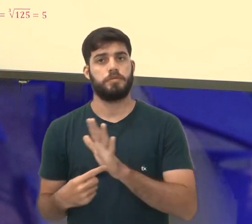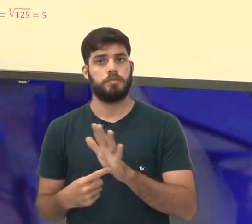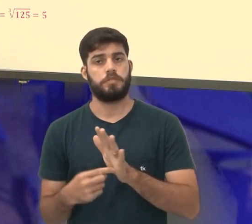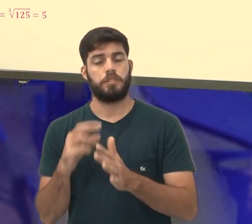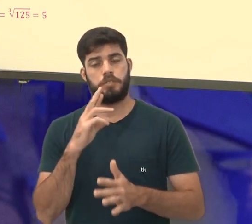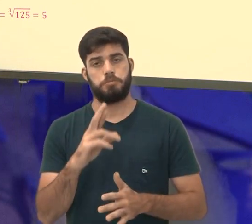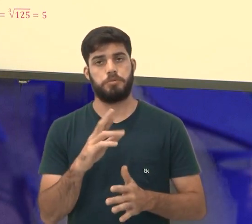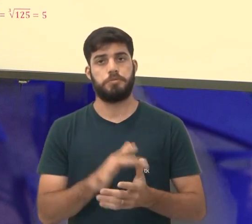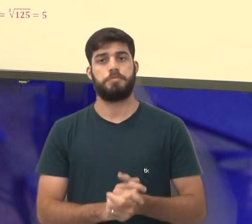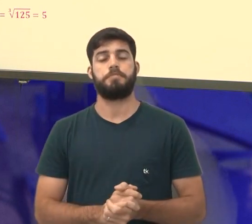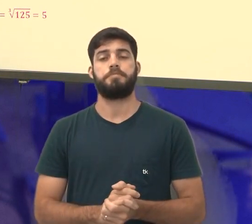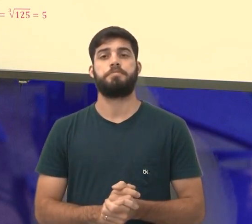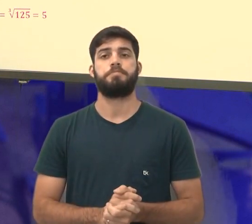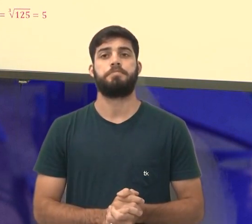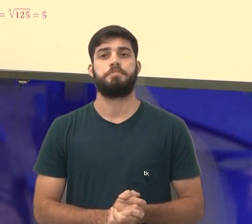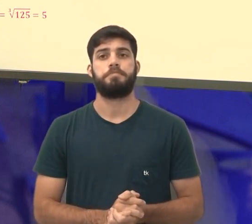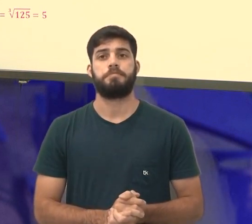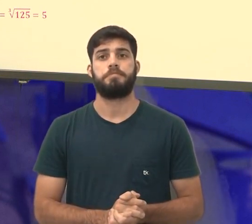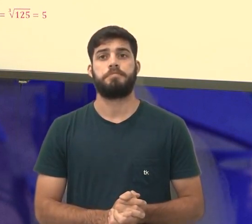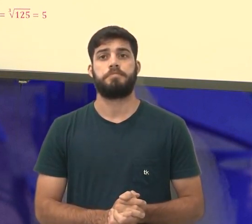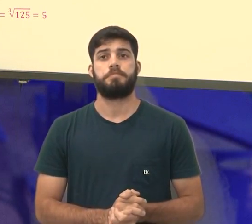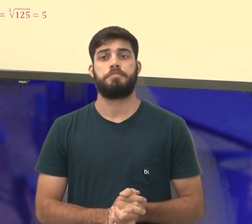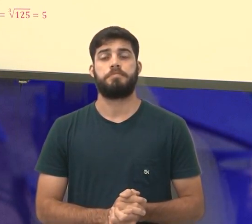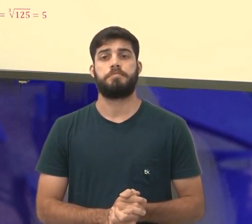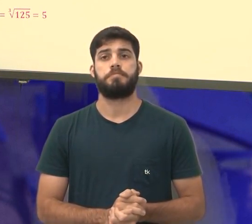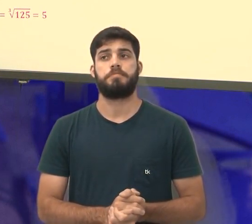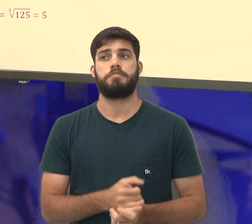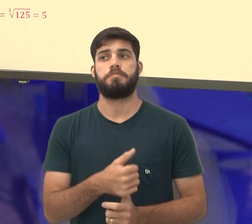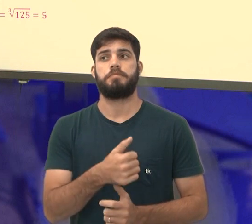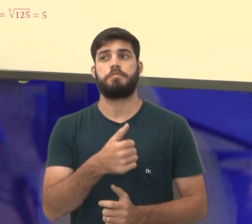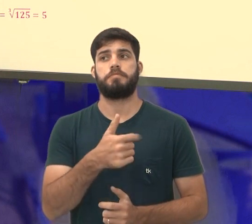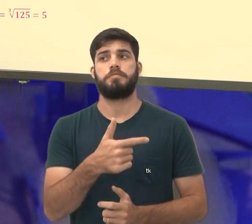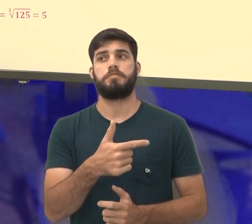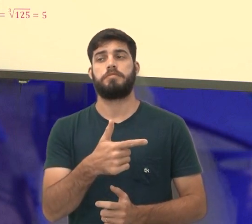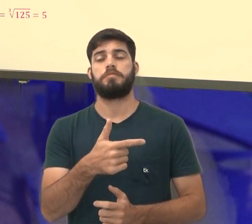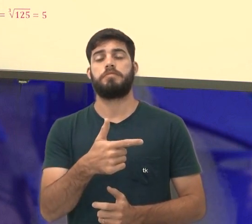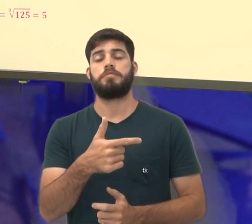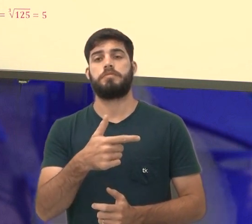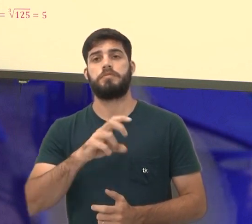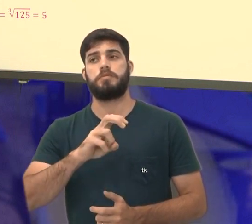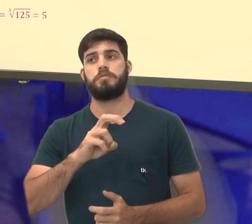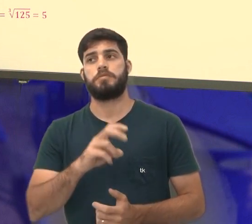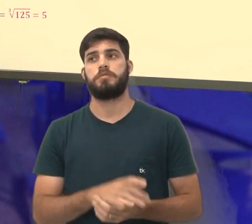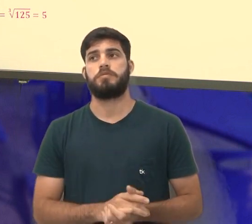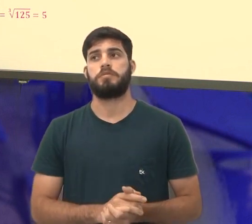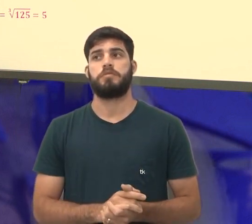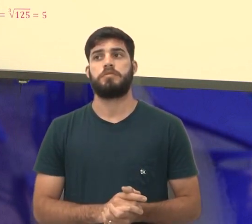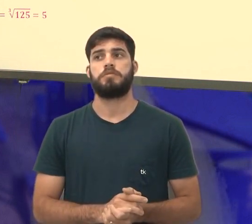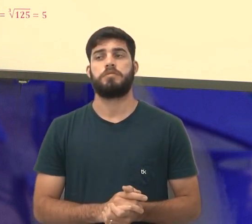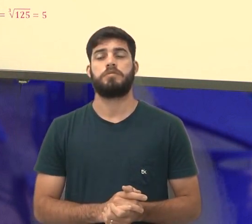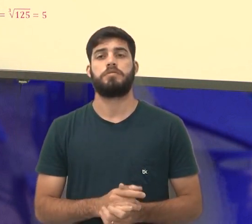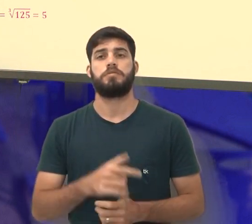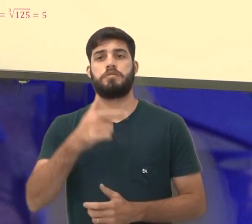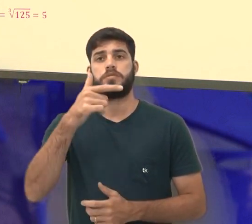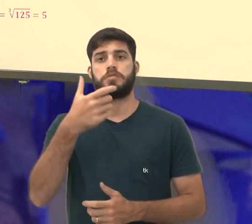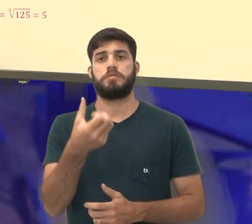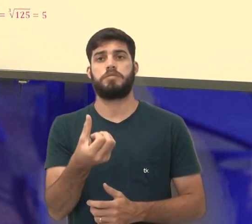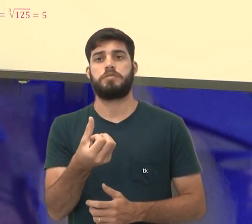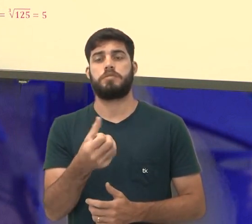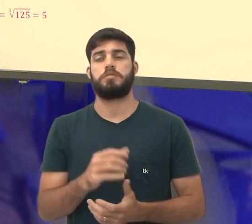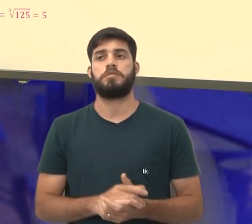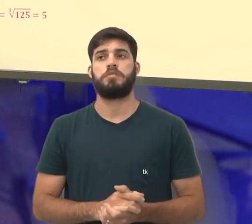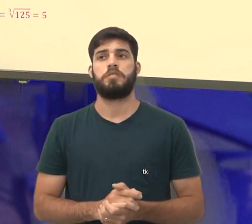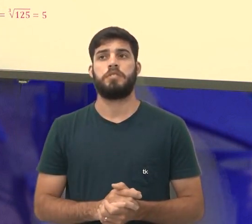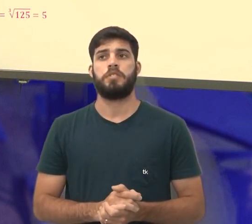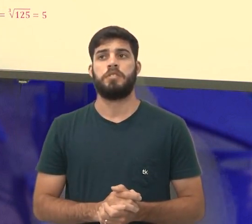apresentarmos as respostas. Então, vejam, 125 elevado a 2 sextos, não é? Fizemos uma simplificação